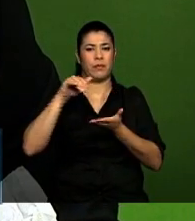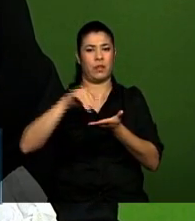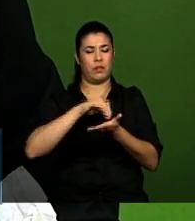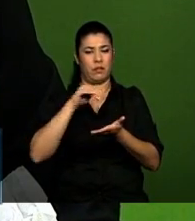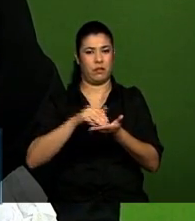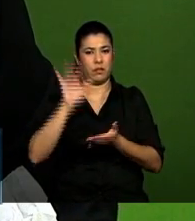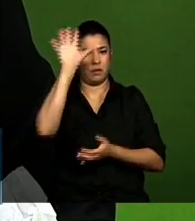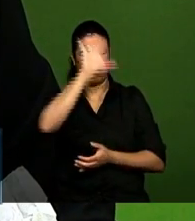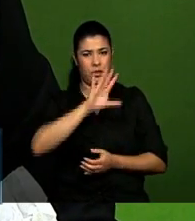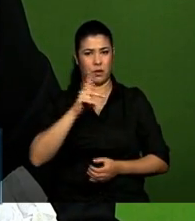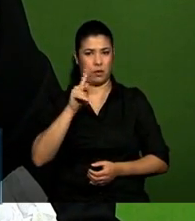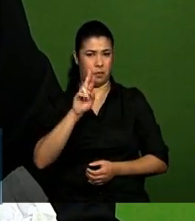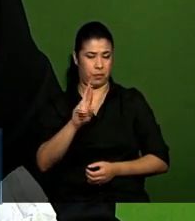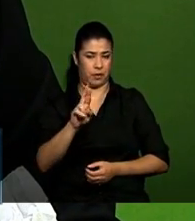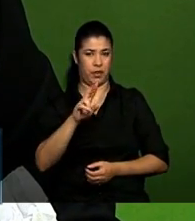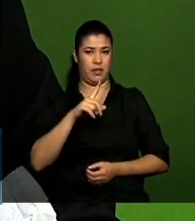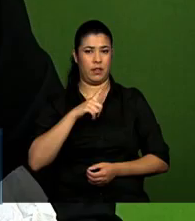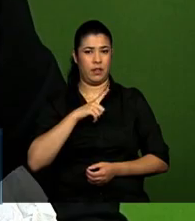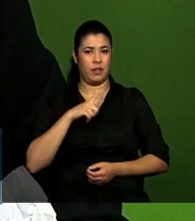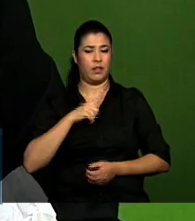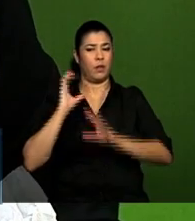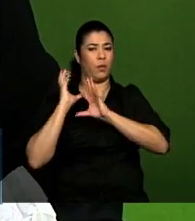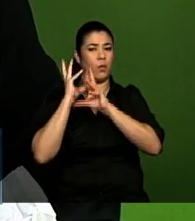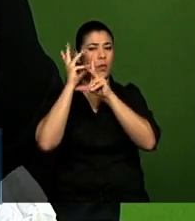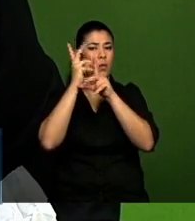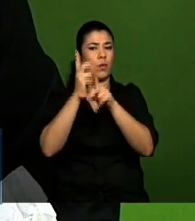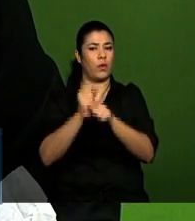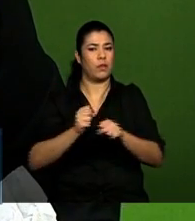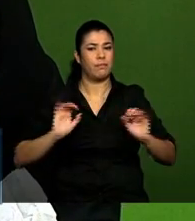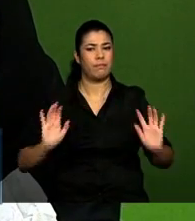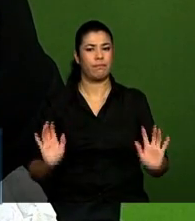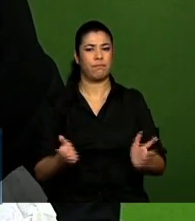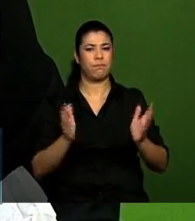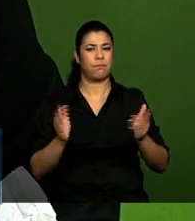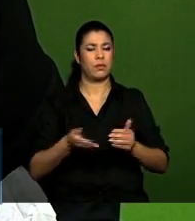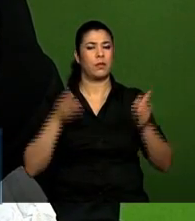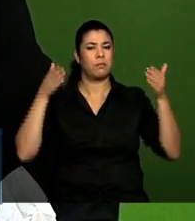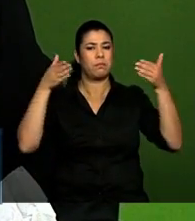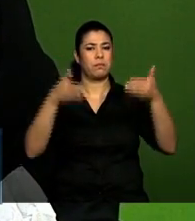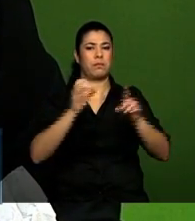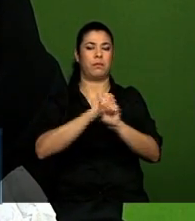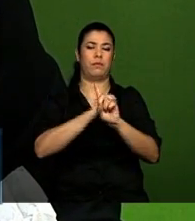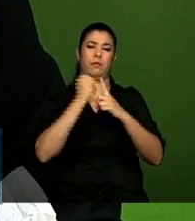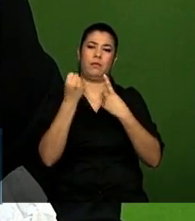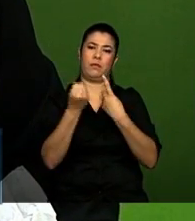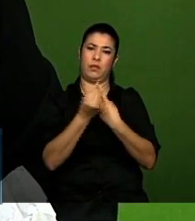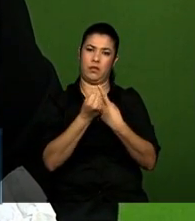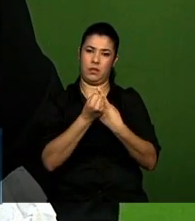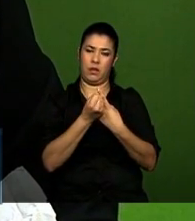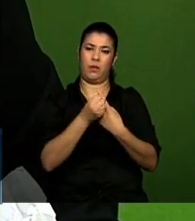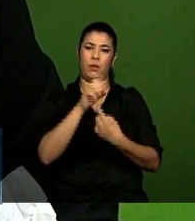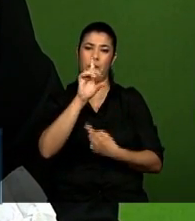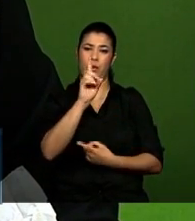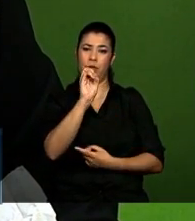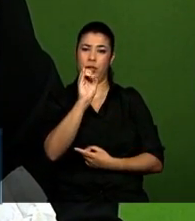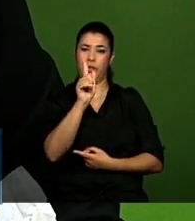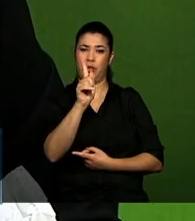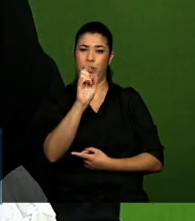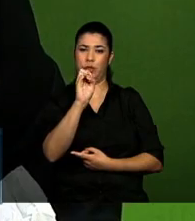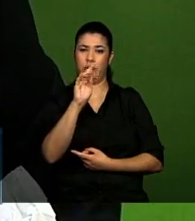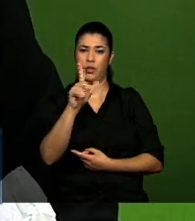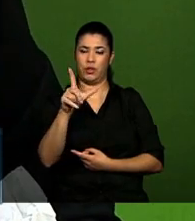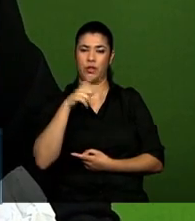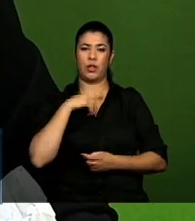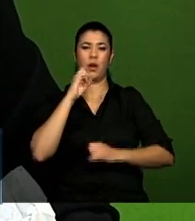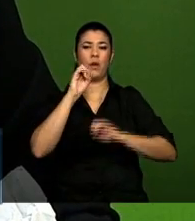uma boa tradição eh de estimular um processo de participação social digital eh nós